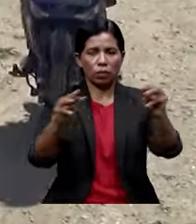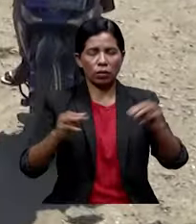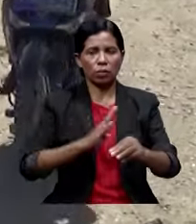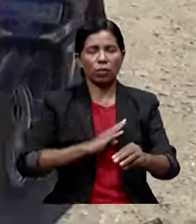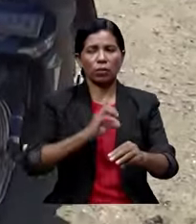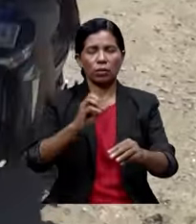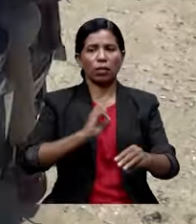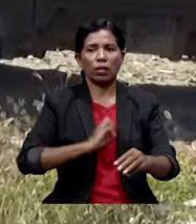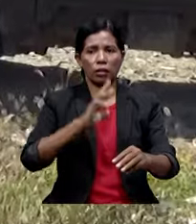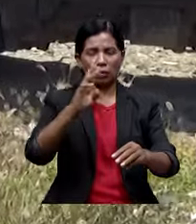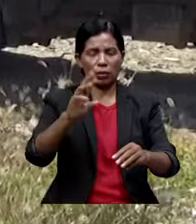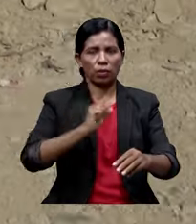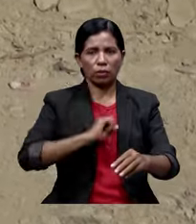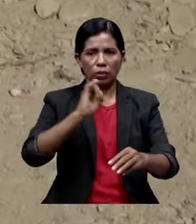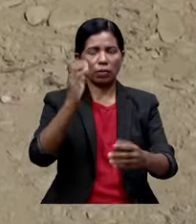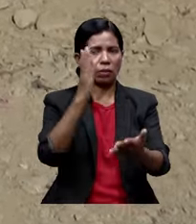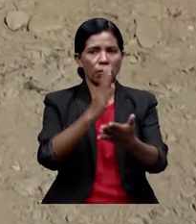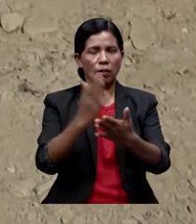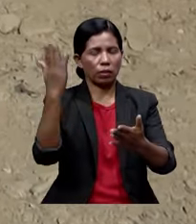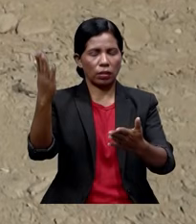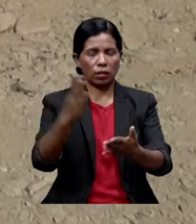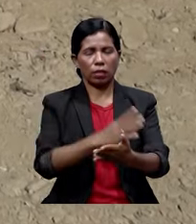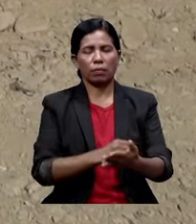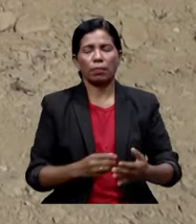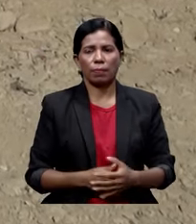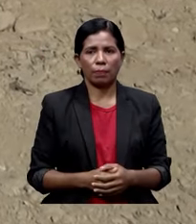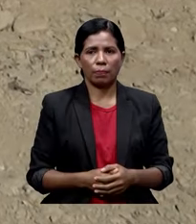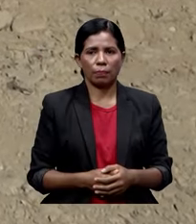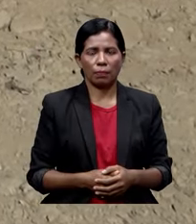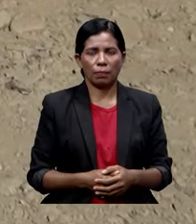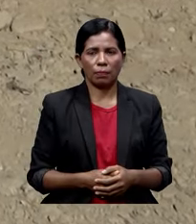Babonaro, Hermera no Covalima, bele para ona ya terminal refere. Equipa cobertura, ZMN.